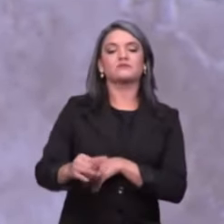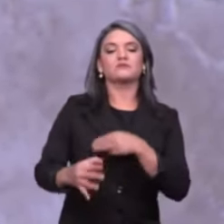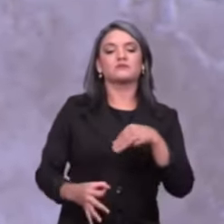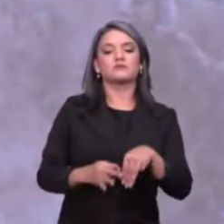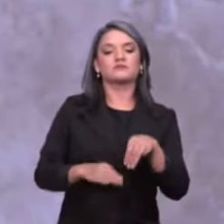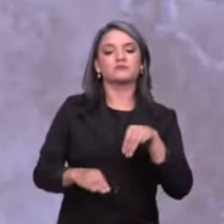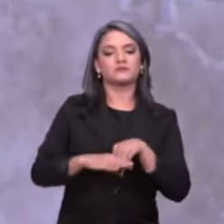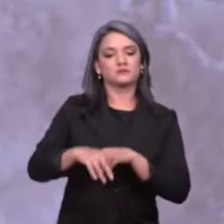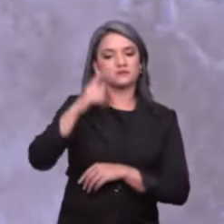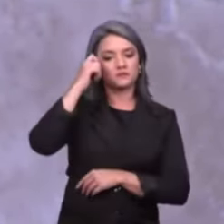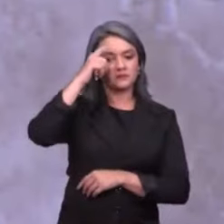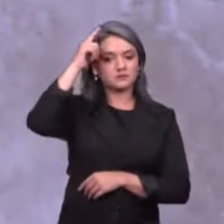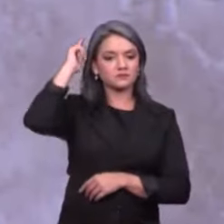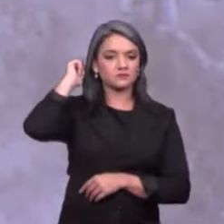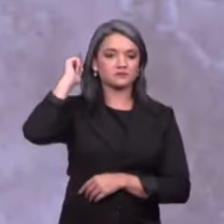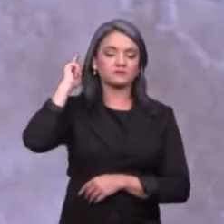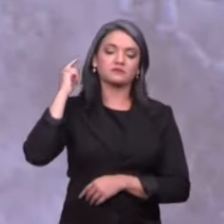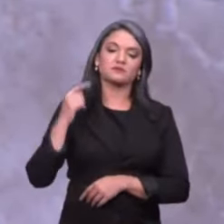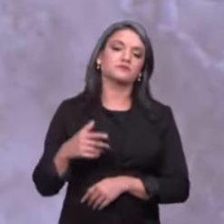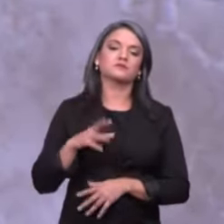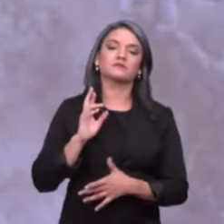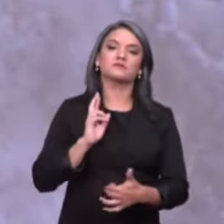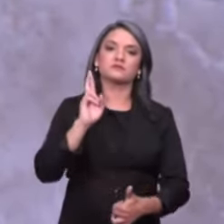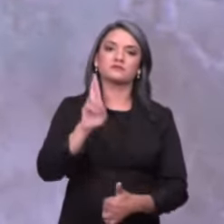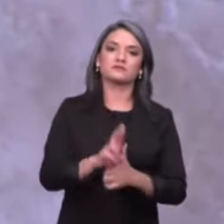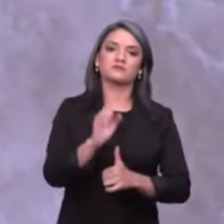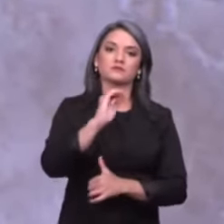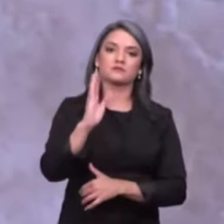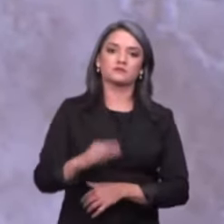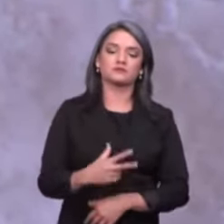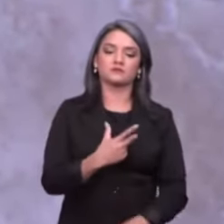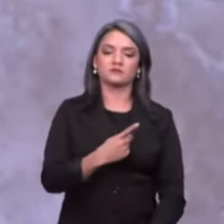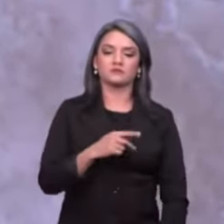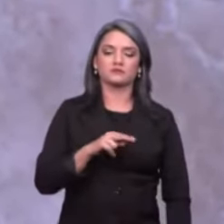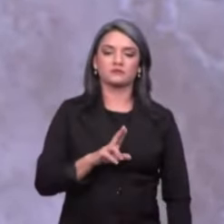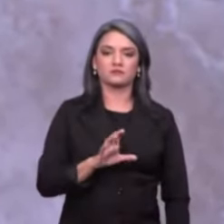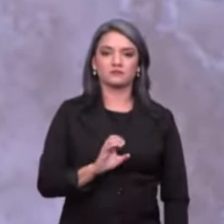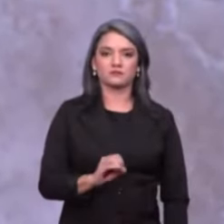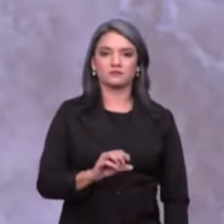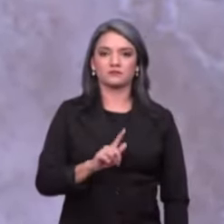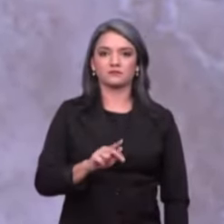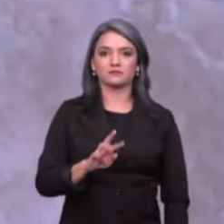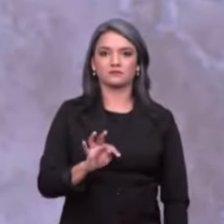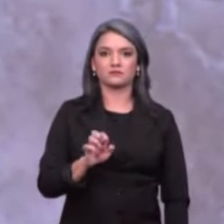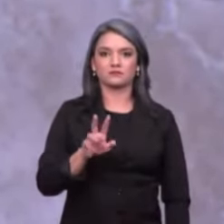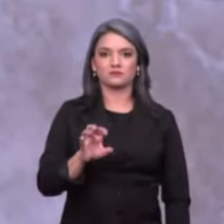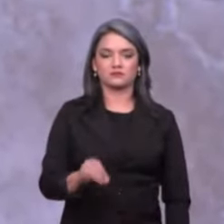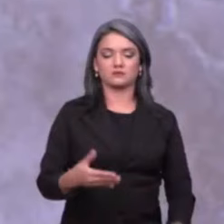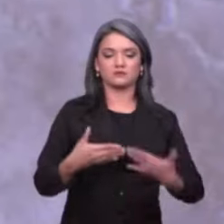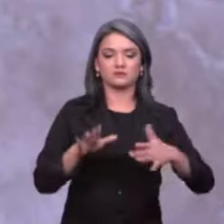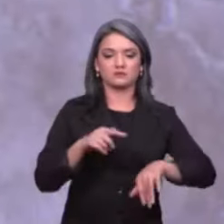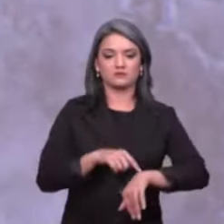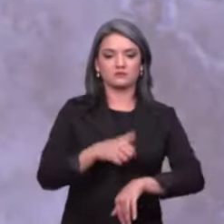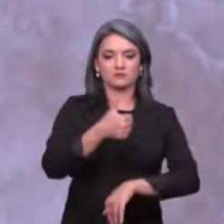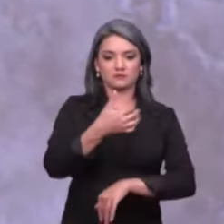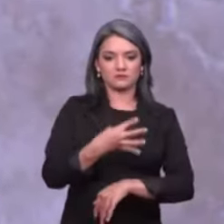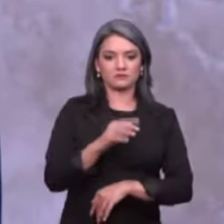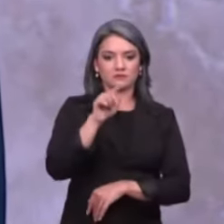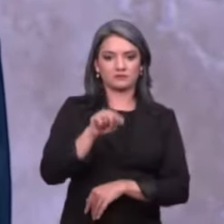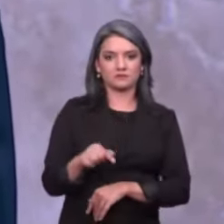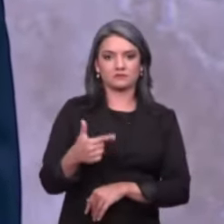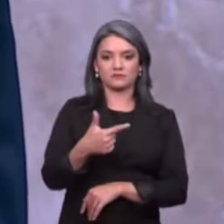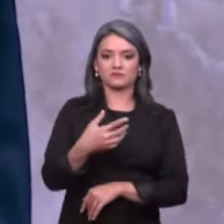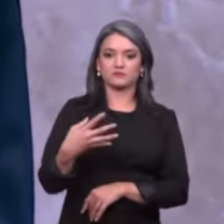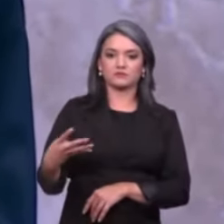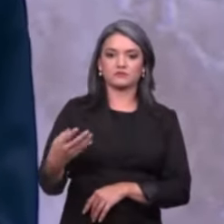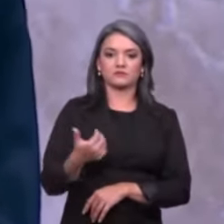ministro Alexandre de Moraes. Procurador-Geral da República, Dr. Paulo Gustavo Gonebranco. Abriu-se a sessão às 14 horas e 24 minutos,